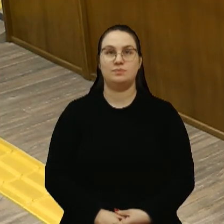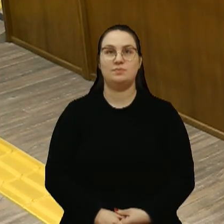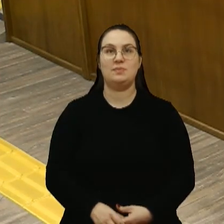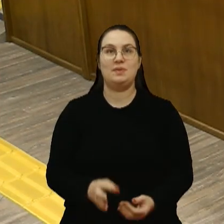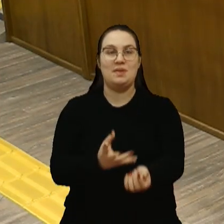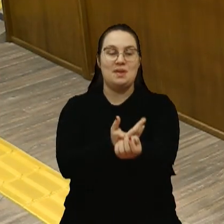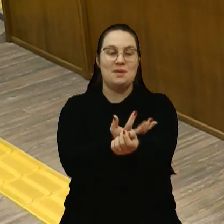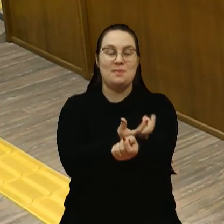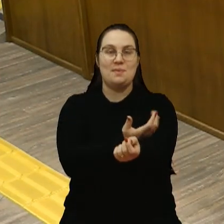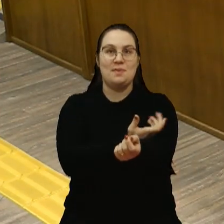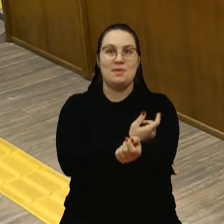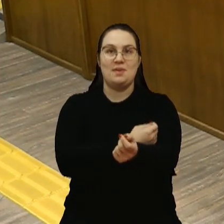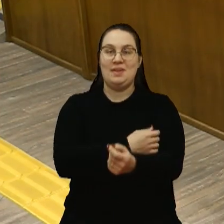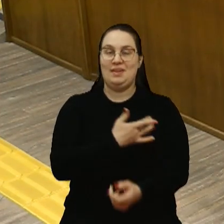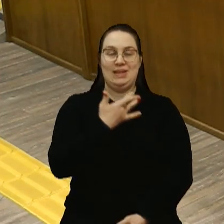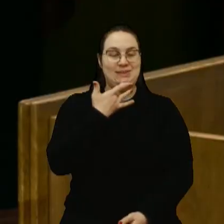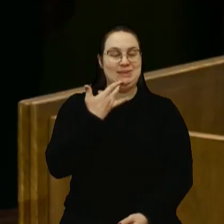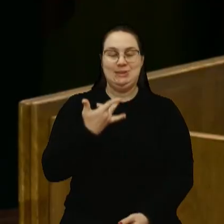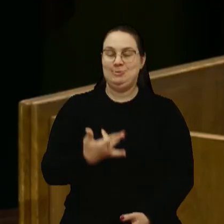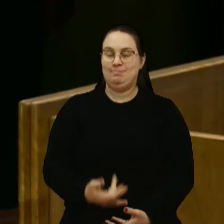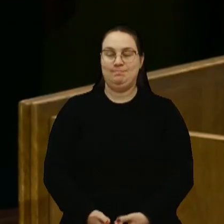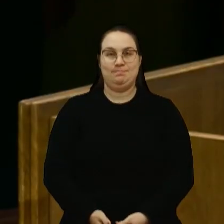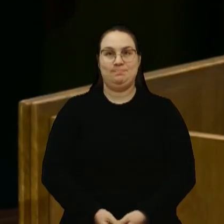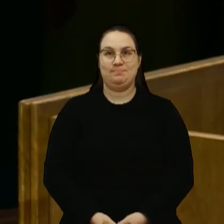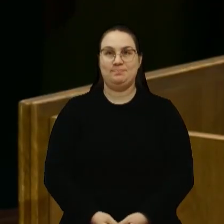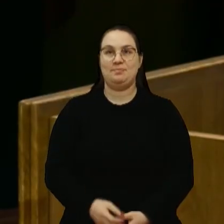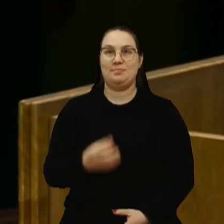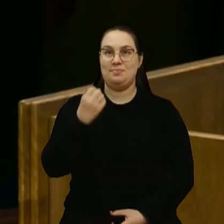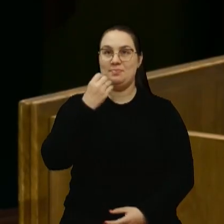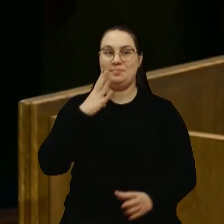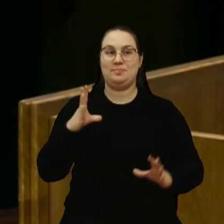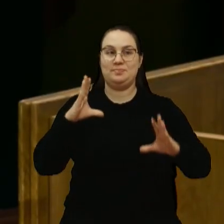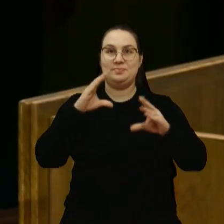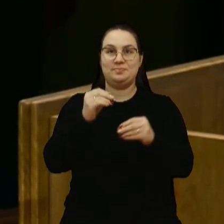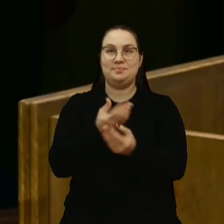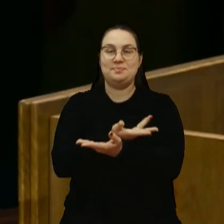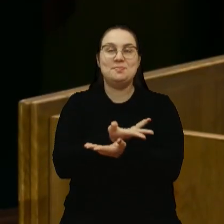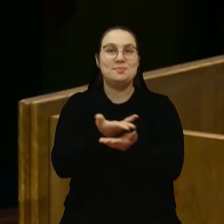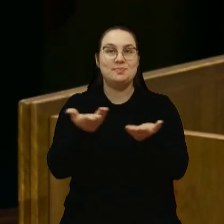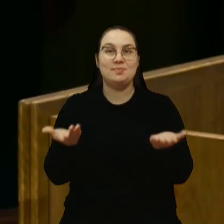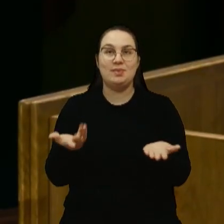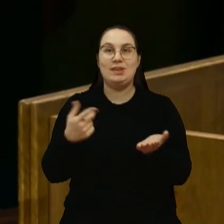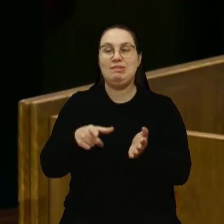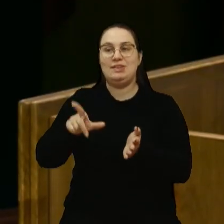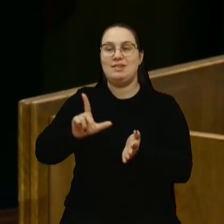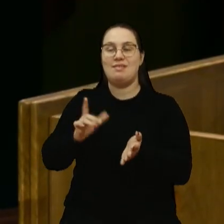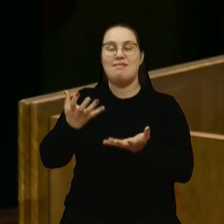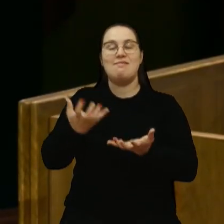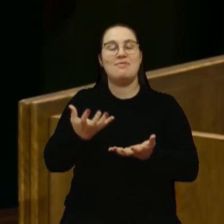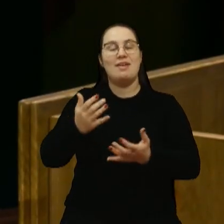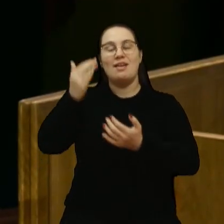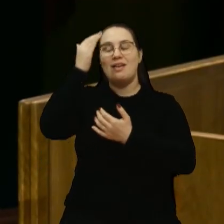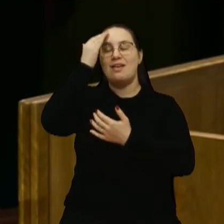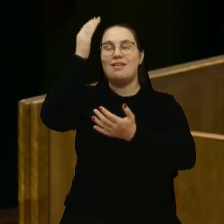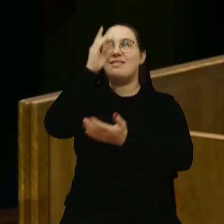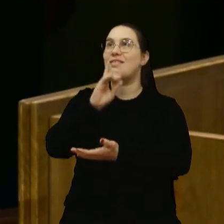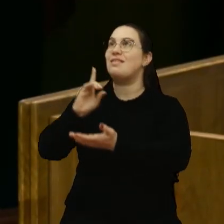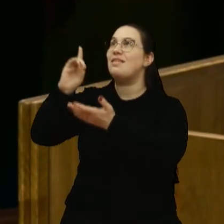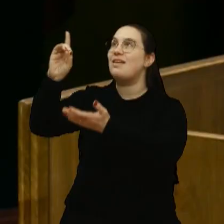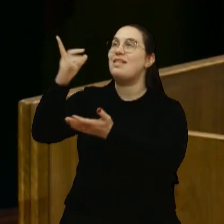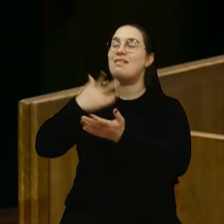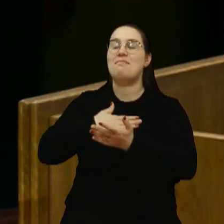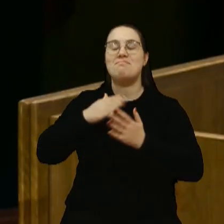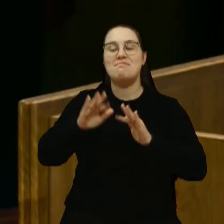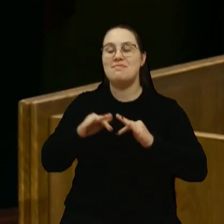Emocionante, né? Mas não é fácil. Boa noite a todos. Antes de tudo, quero agradecer a Deus, a